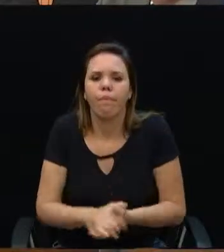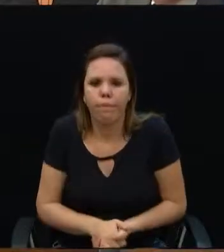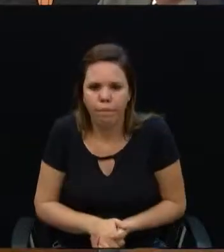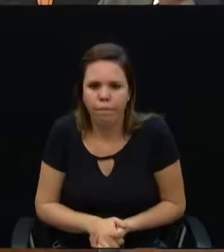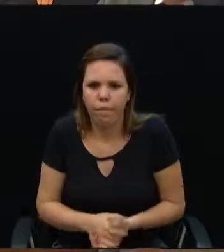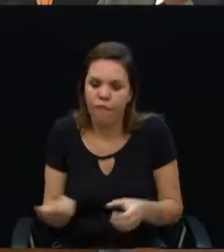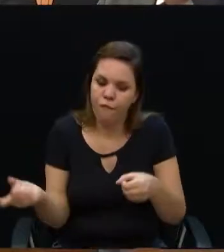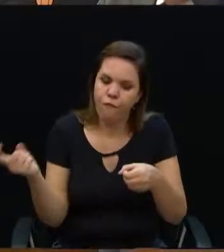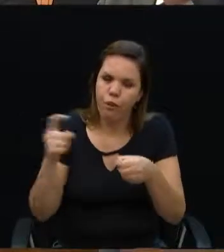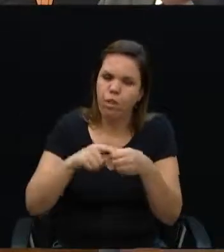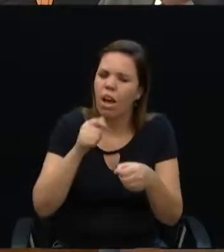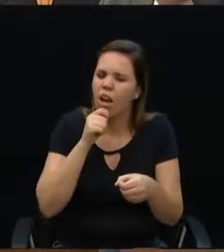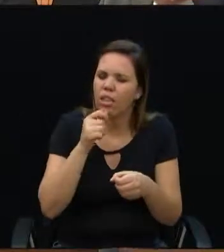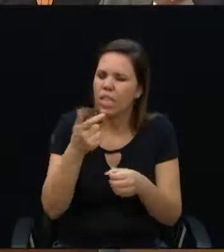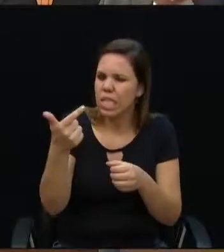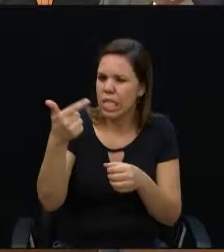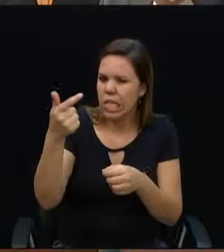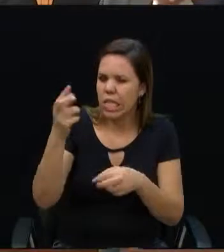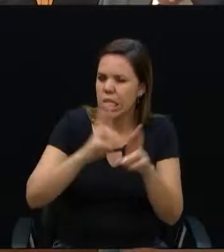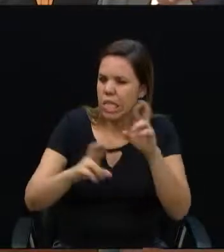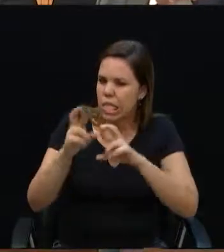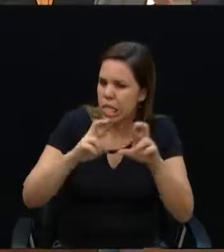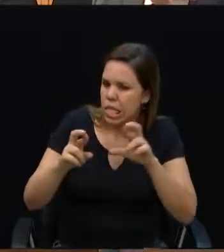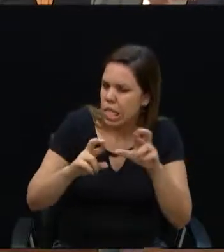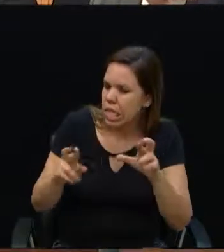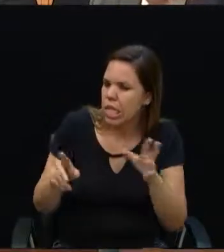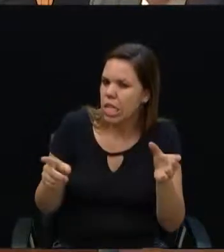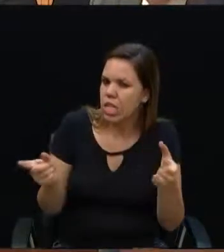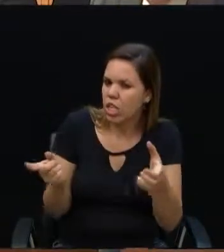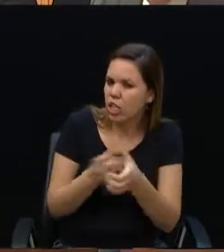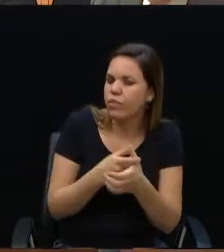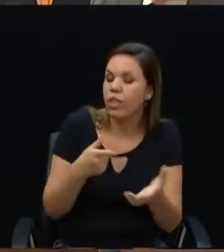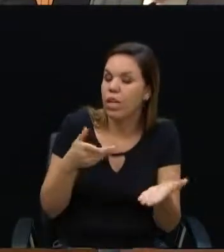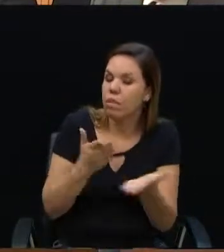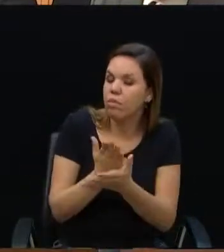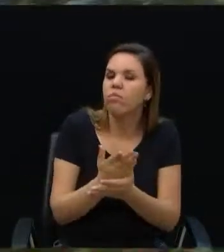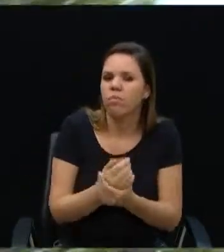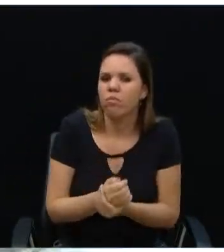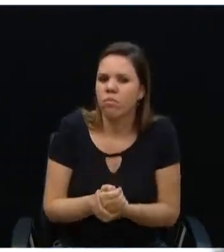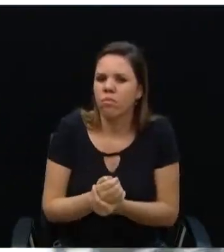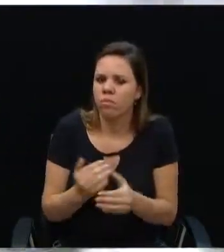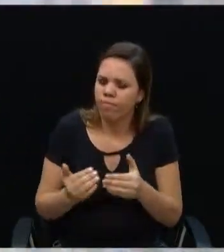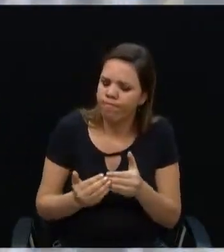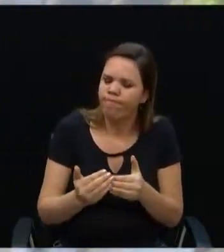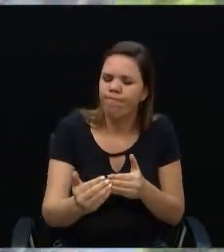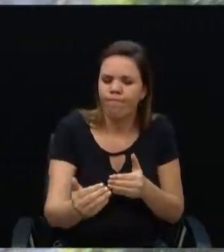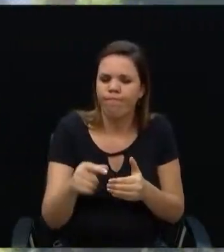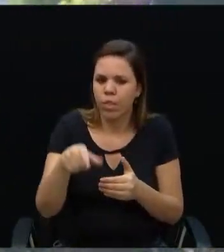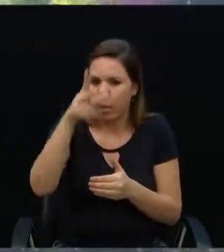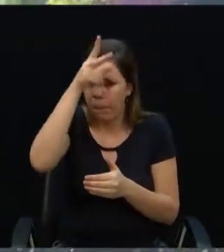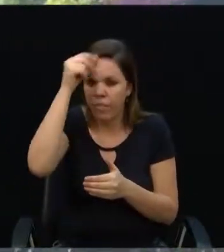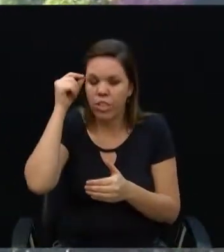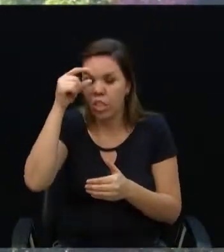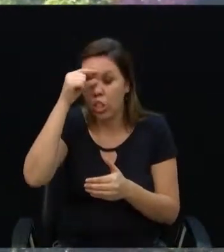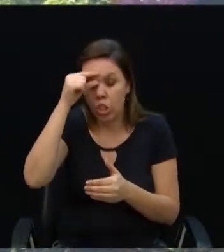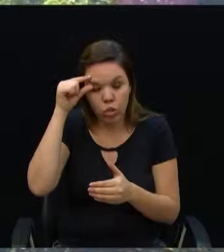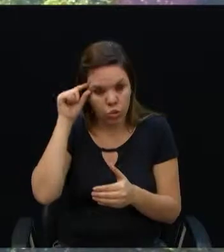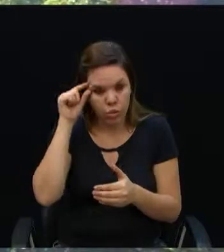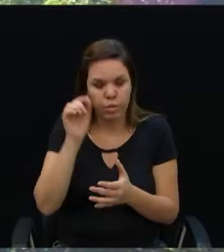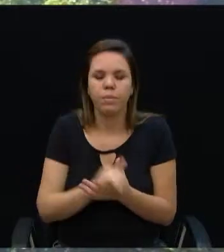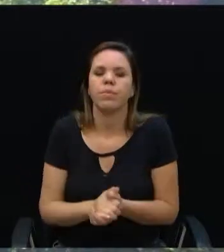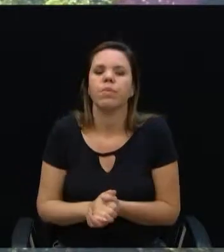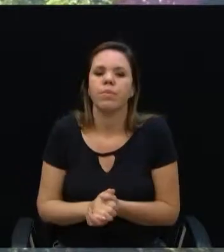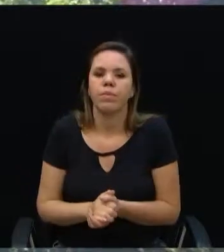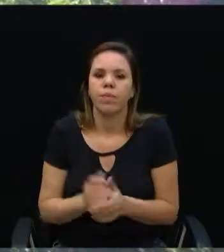à pauta para a segunda análise e, caso seja mais uma vez aprovado, então seguir para a sanção do prefeito Jonas